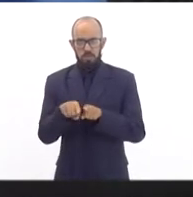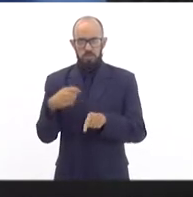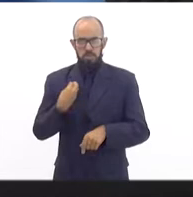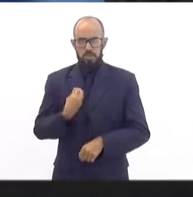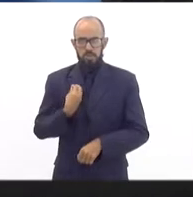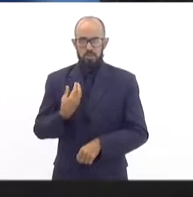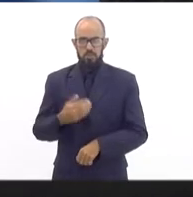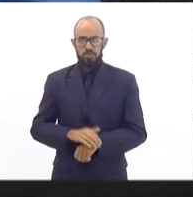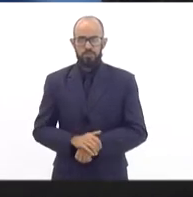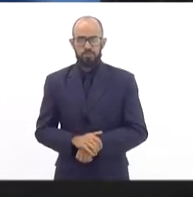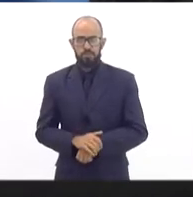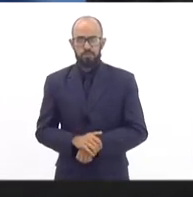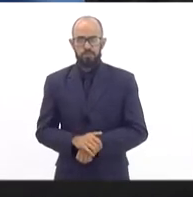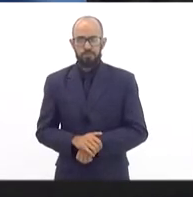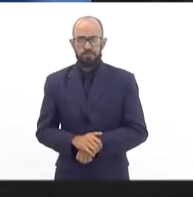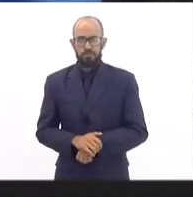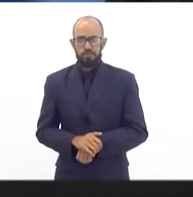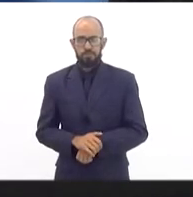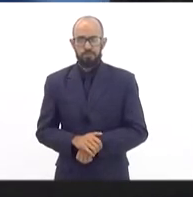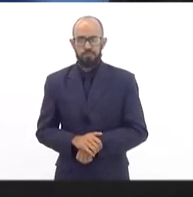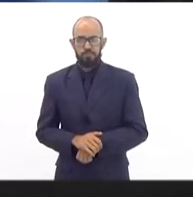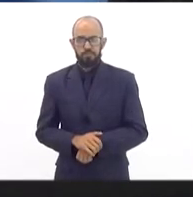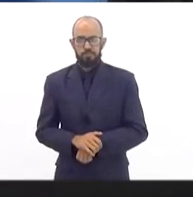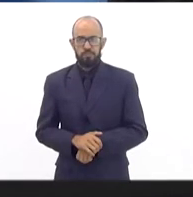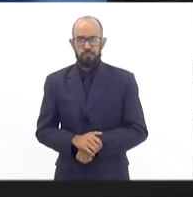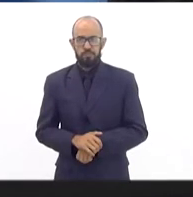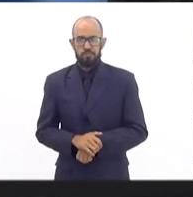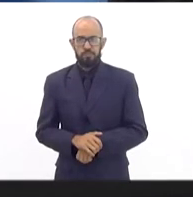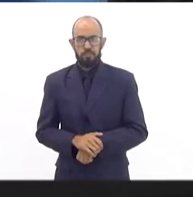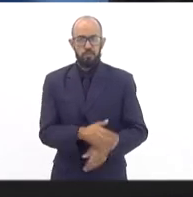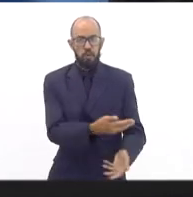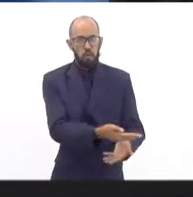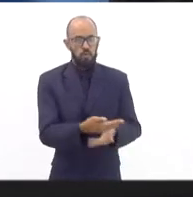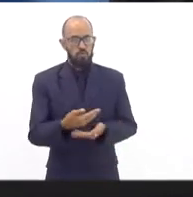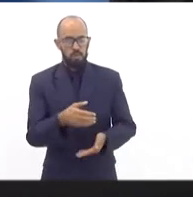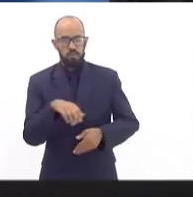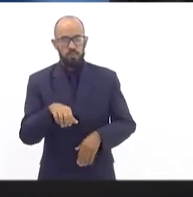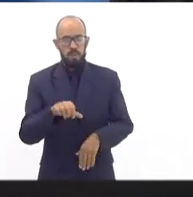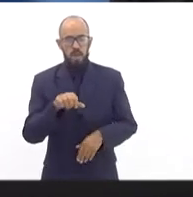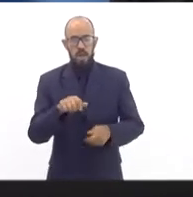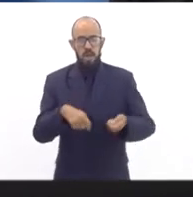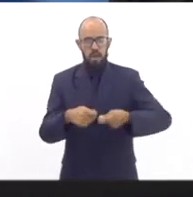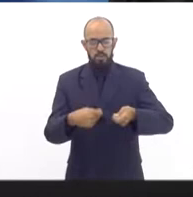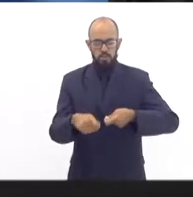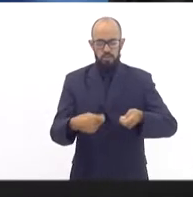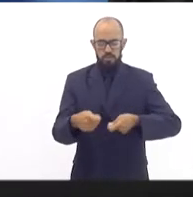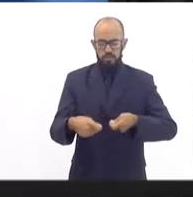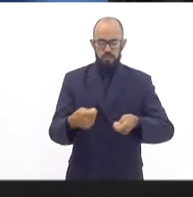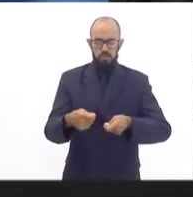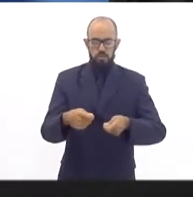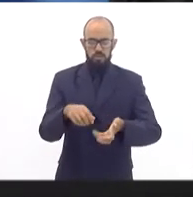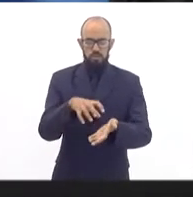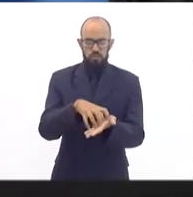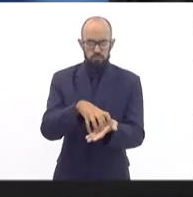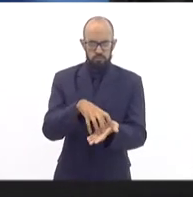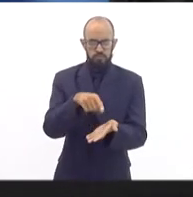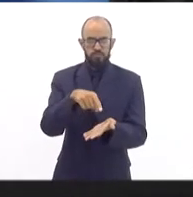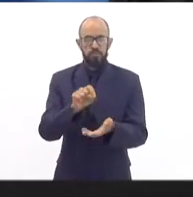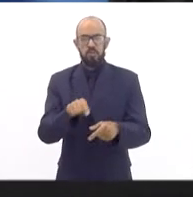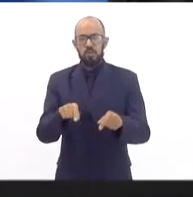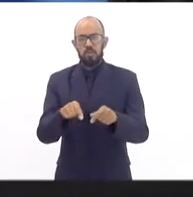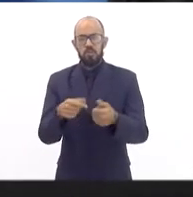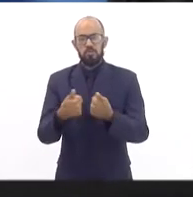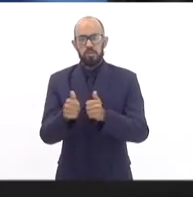Do aumento tarifário do transporte ferroviário em 40%, para a qual foram convidadas a agência reguladora de serviço público, concedidos de transporte,